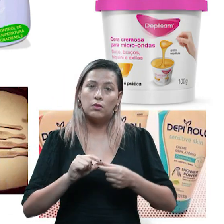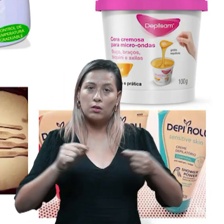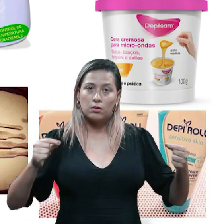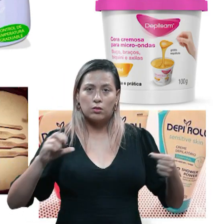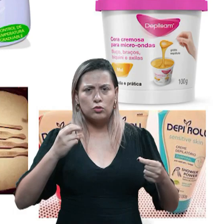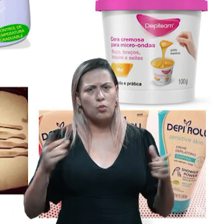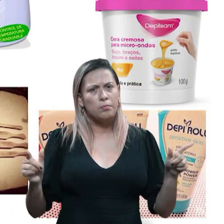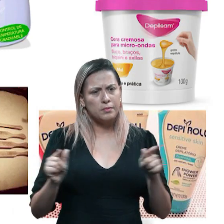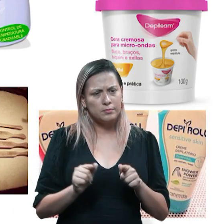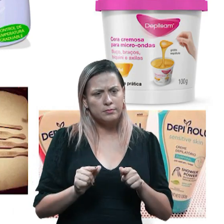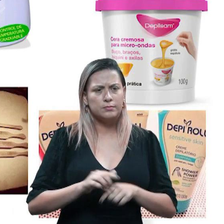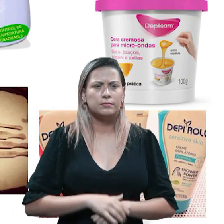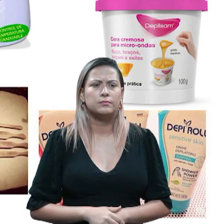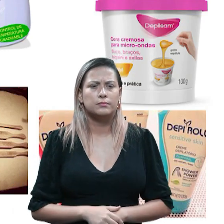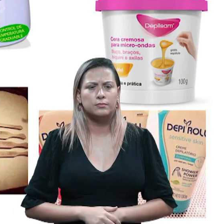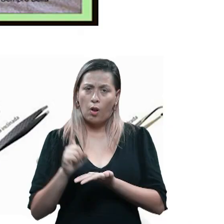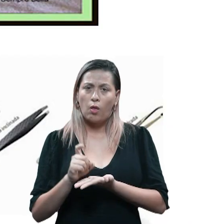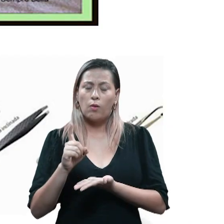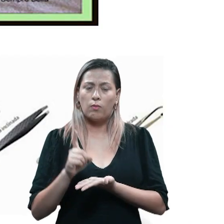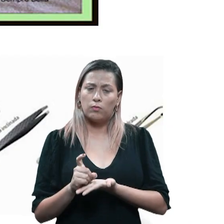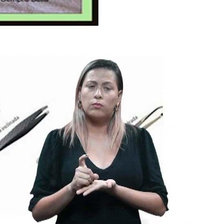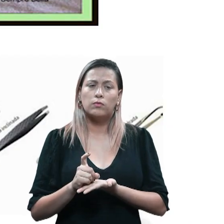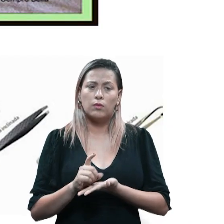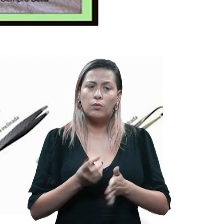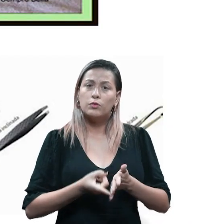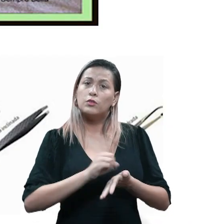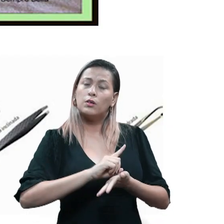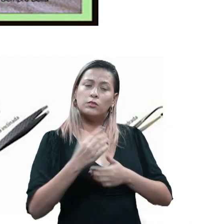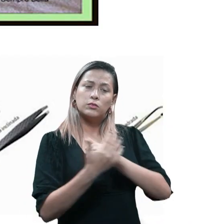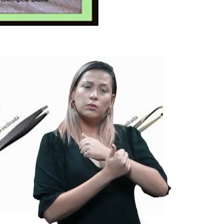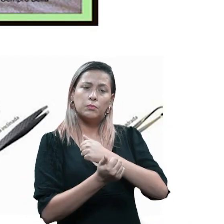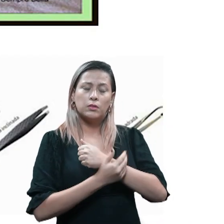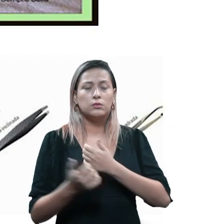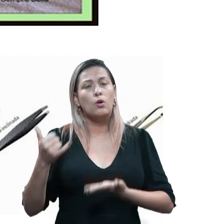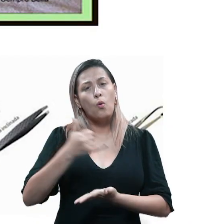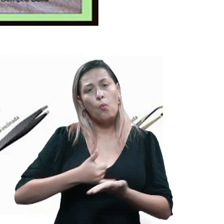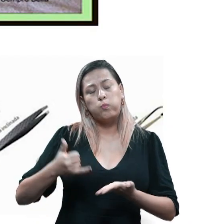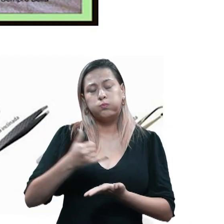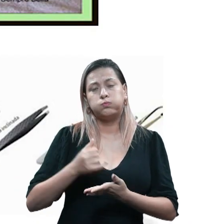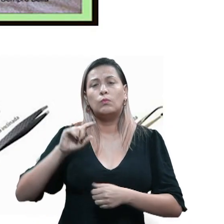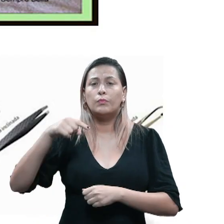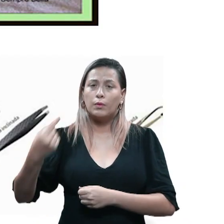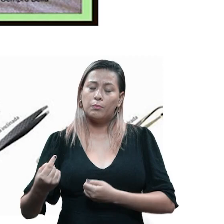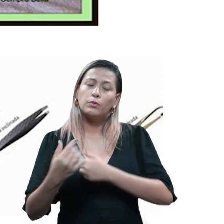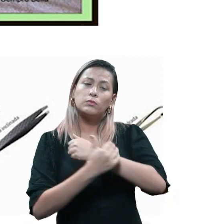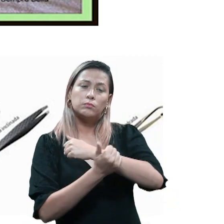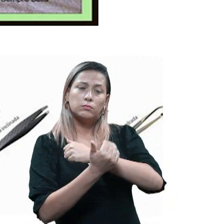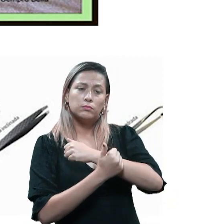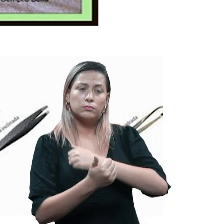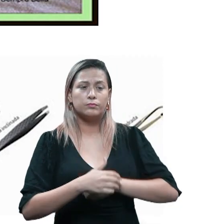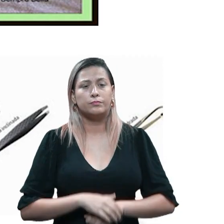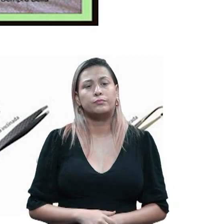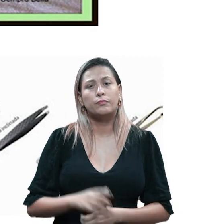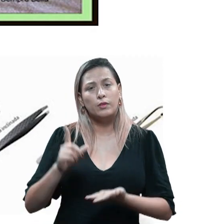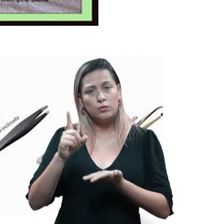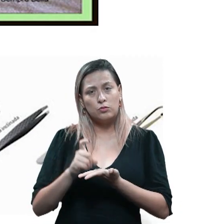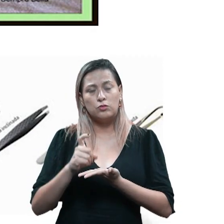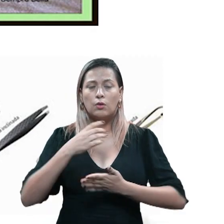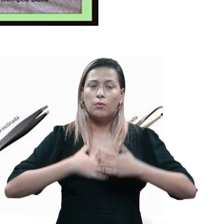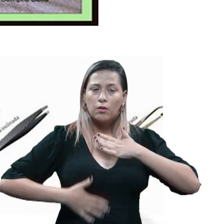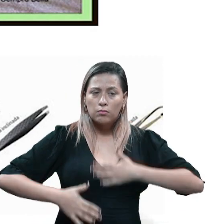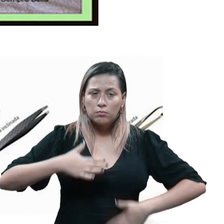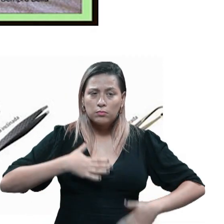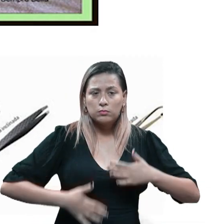pequena, loção pré-depilação, óleo pós-depilação, gel calmante,